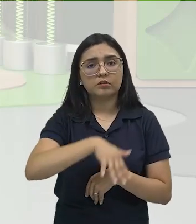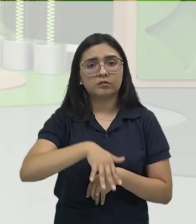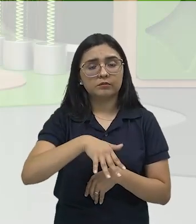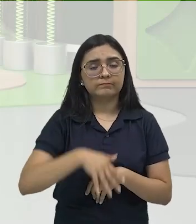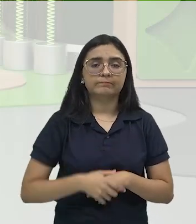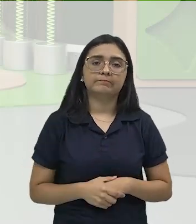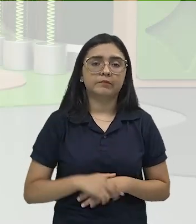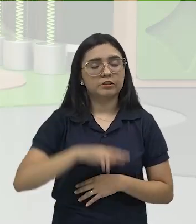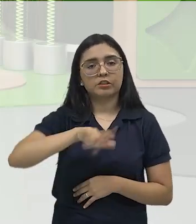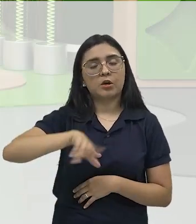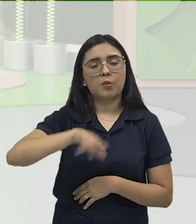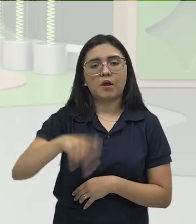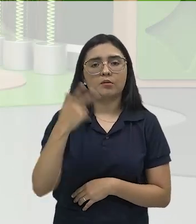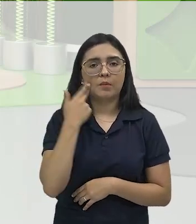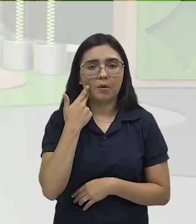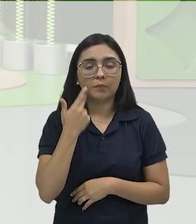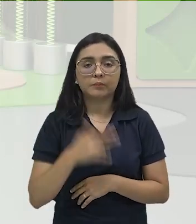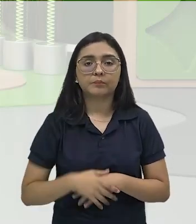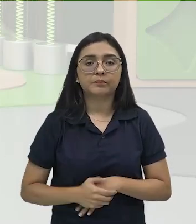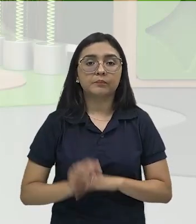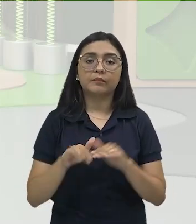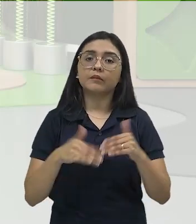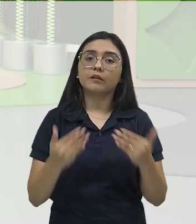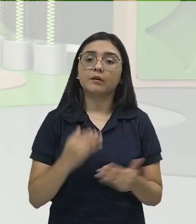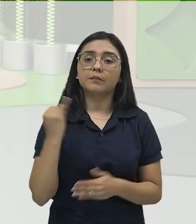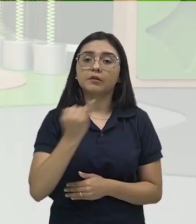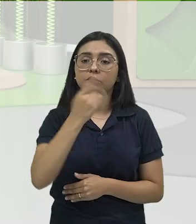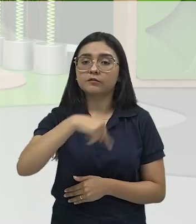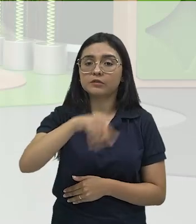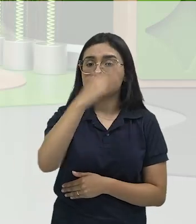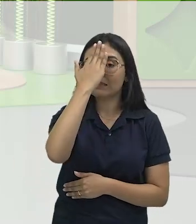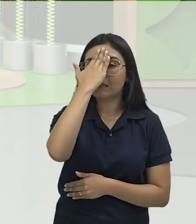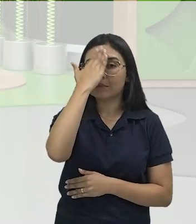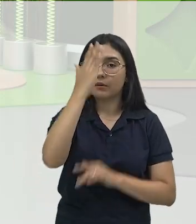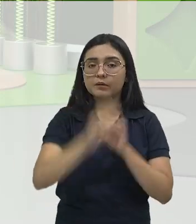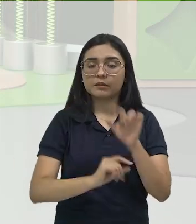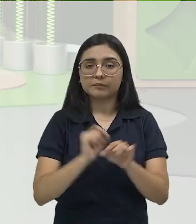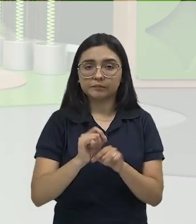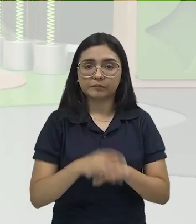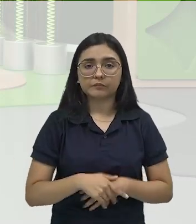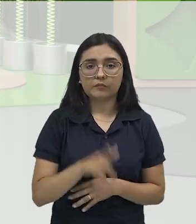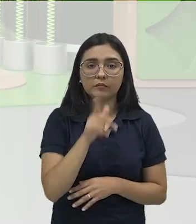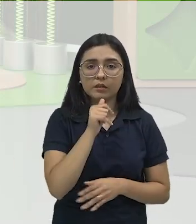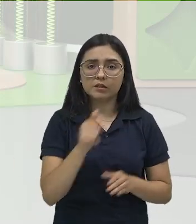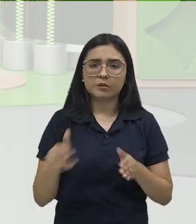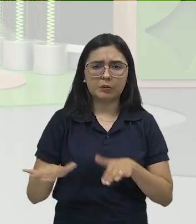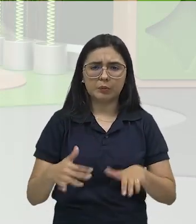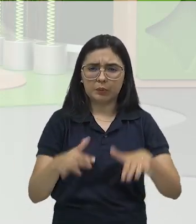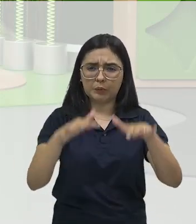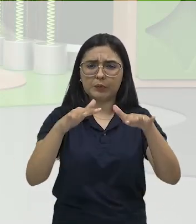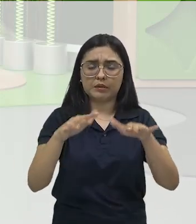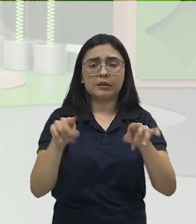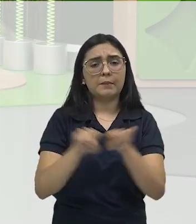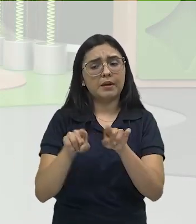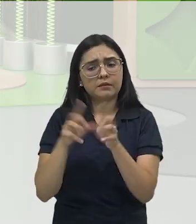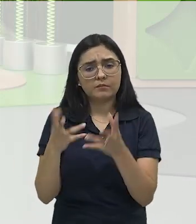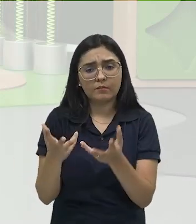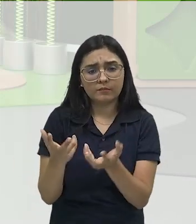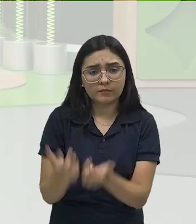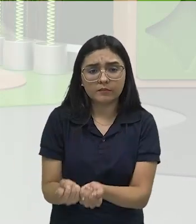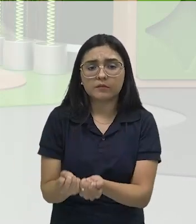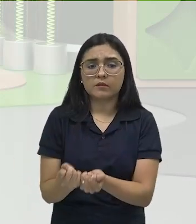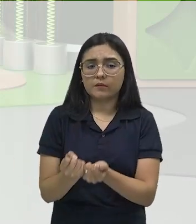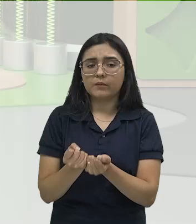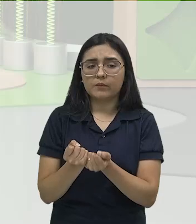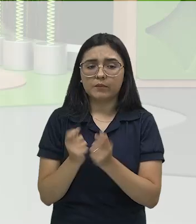é isso, certo? E aí é importante vocês saberem que essas cheias extremas e essas secas extremas,